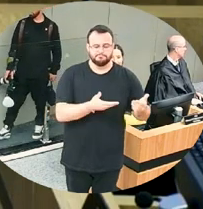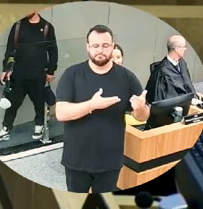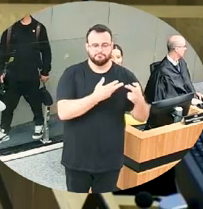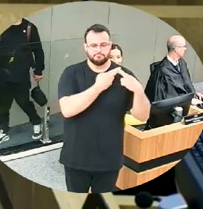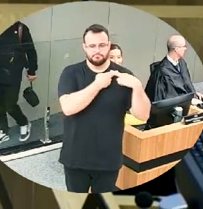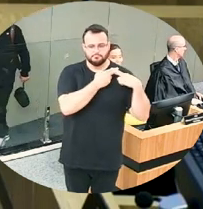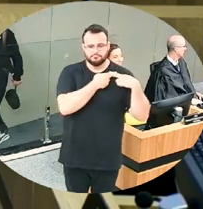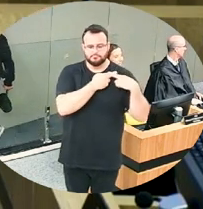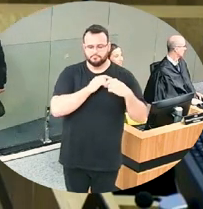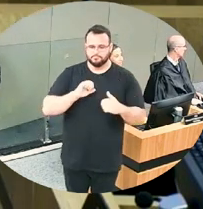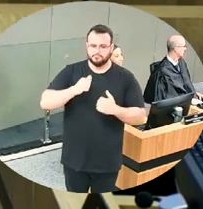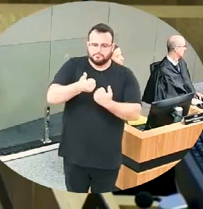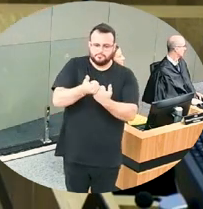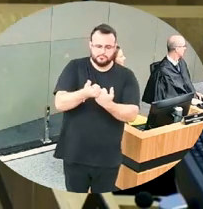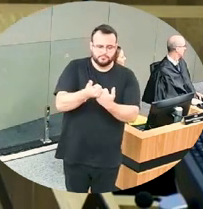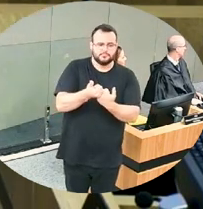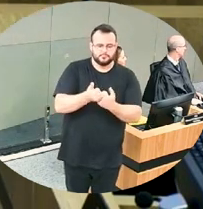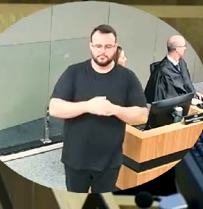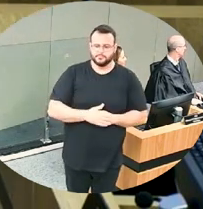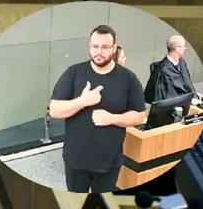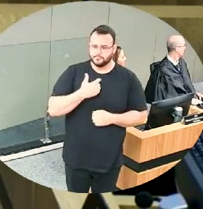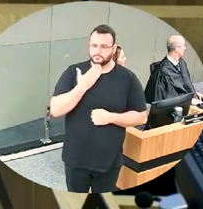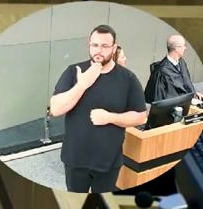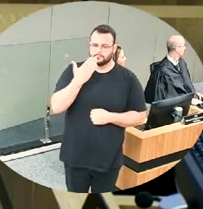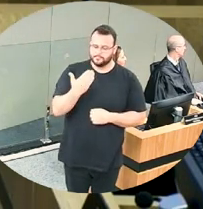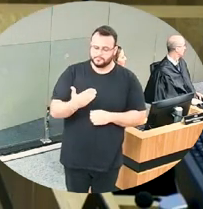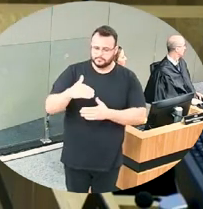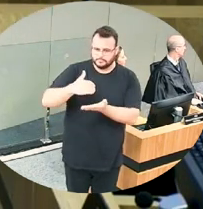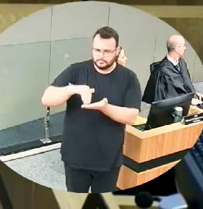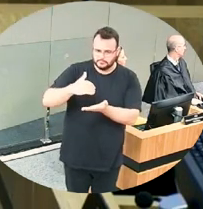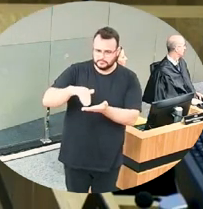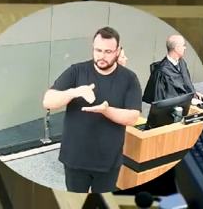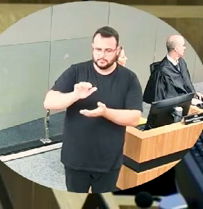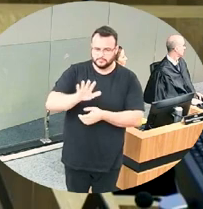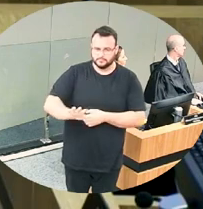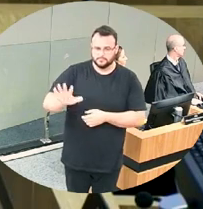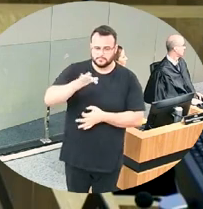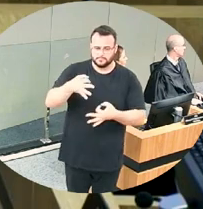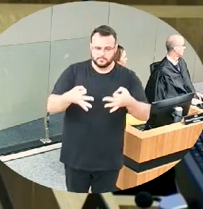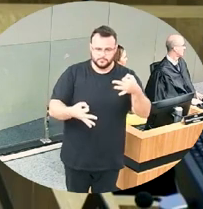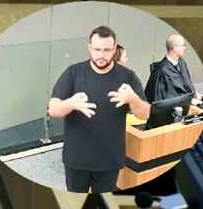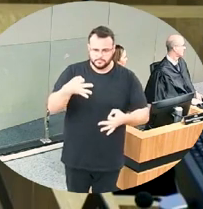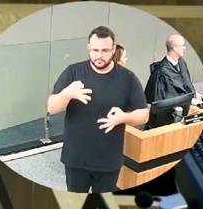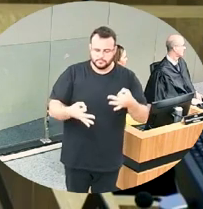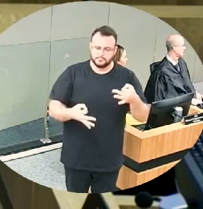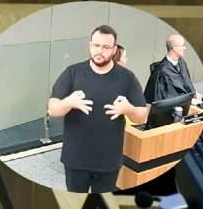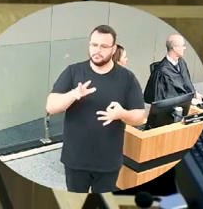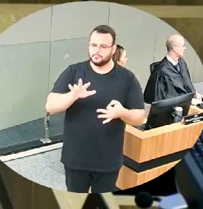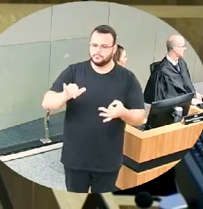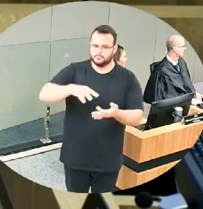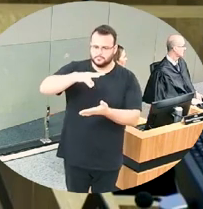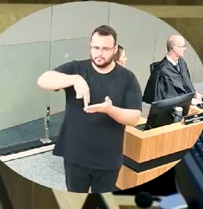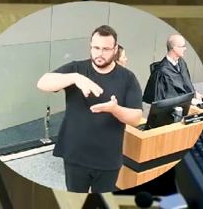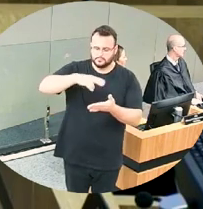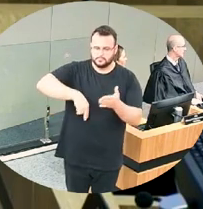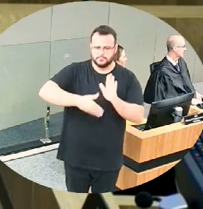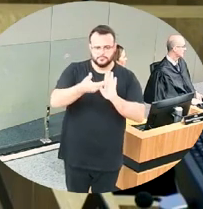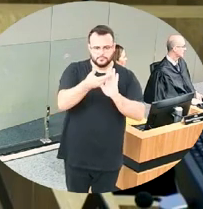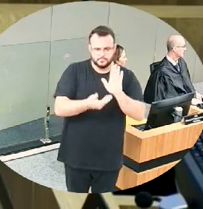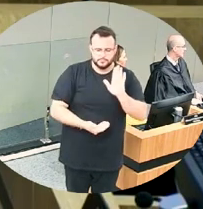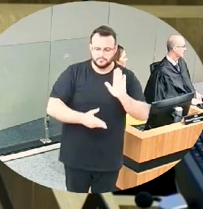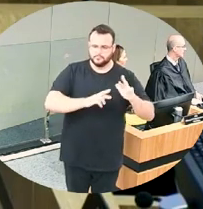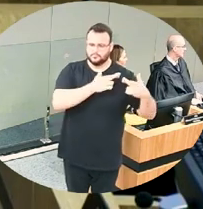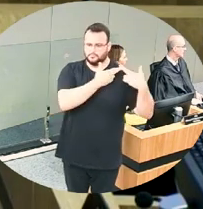o compromisso do seu cargo solicito ao secretário geral judiciário que proceda à leitura do termo